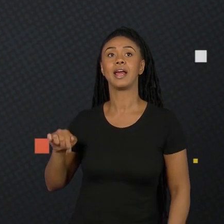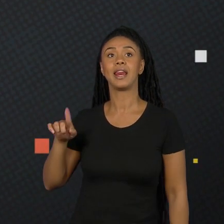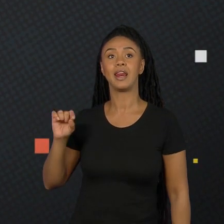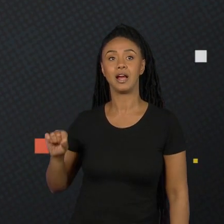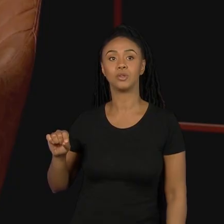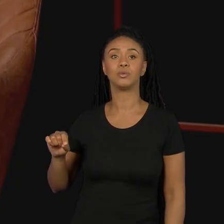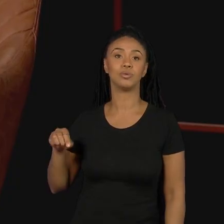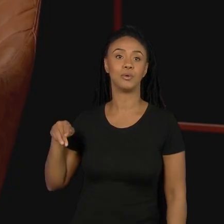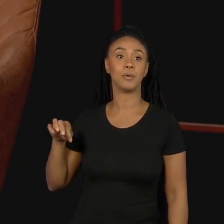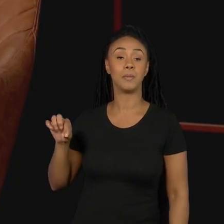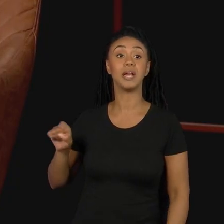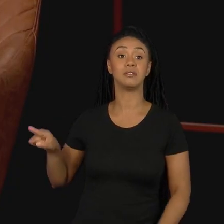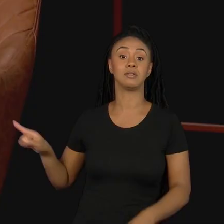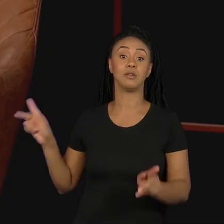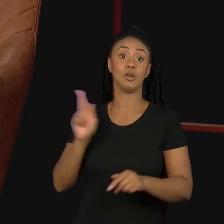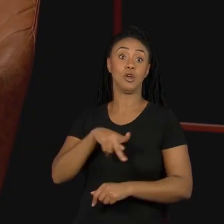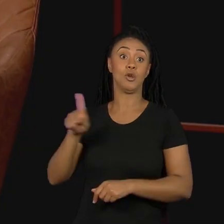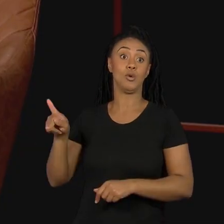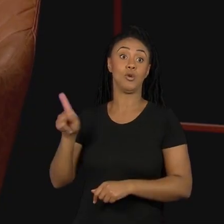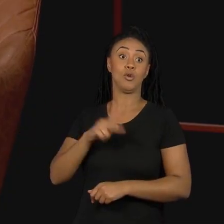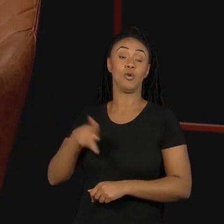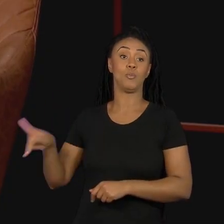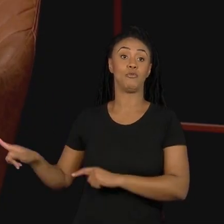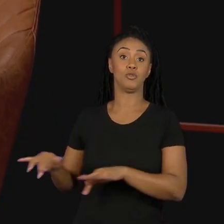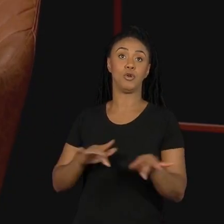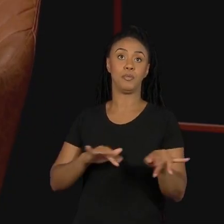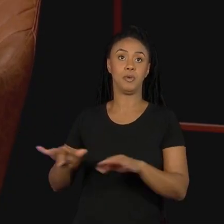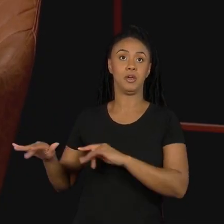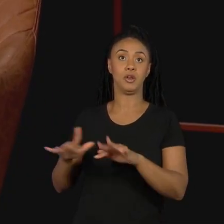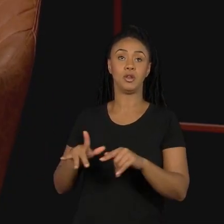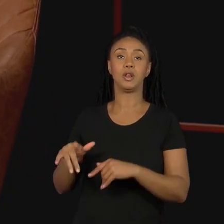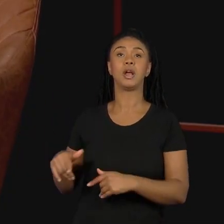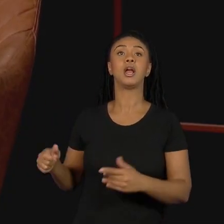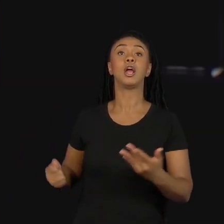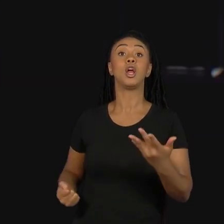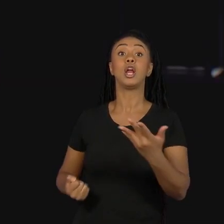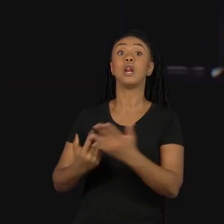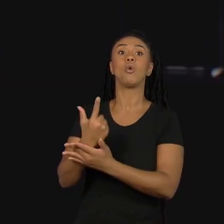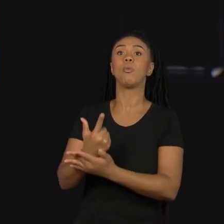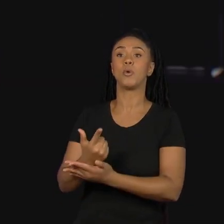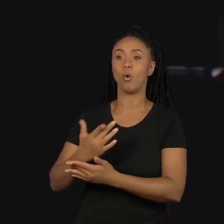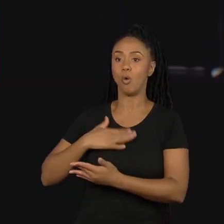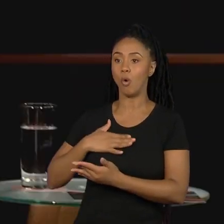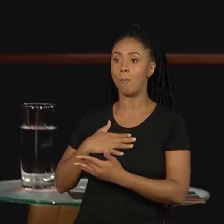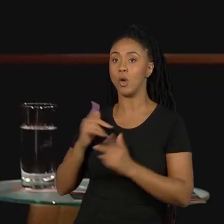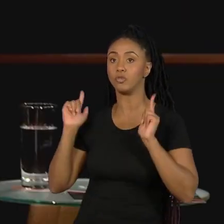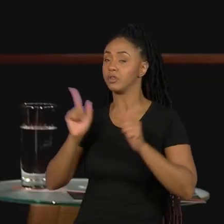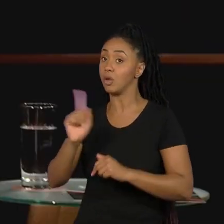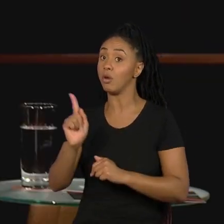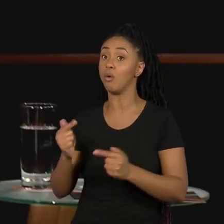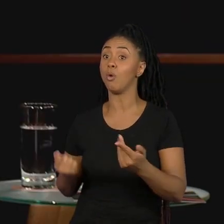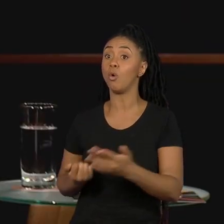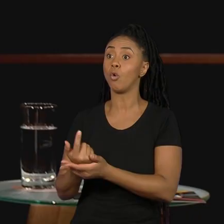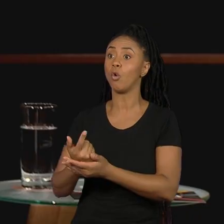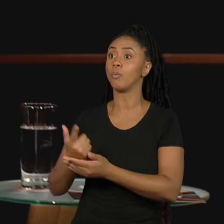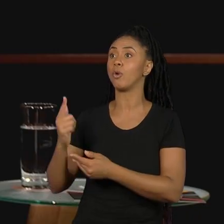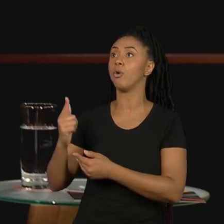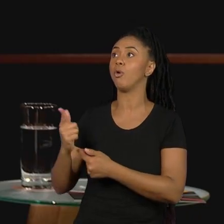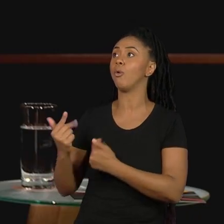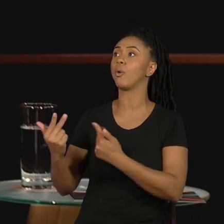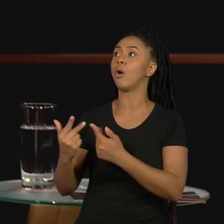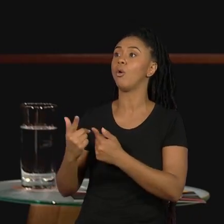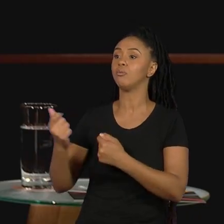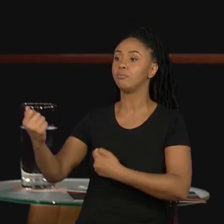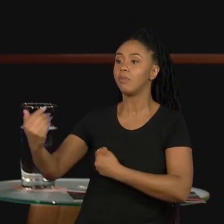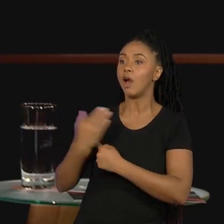professor de piano, de jazz. Ele não comprou um fetiche, ele comprou meu futuro. Mas você nunca trabalhou em outra coisa além do